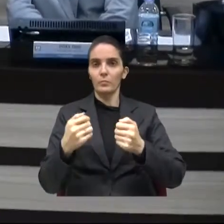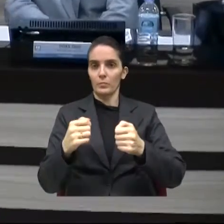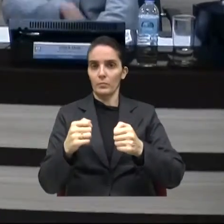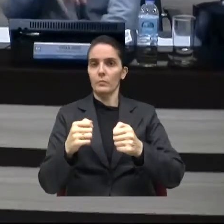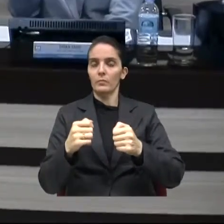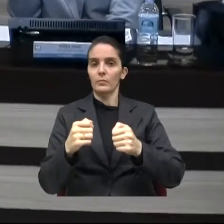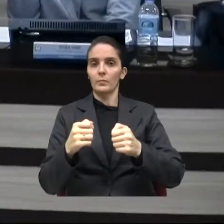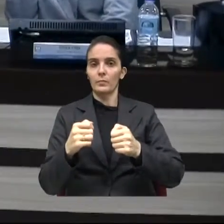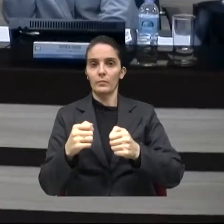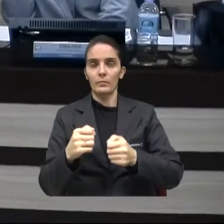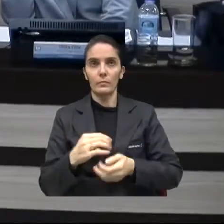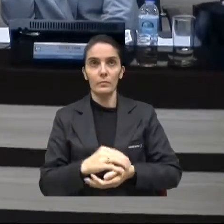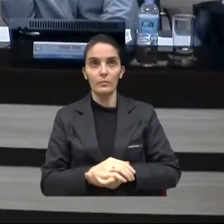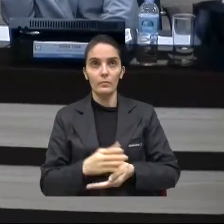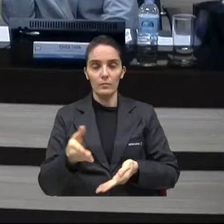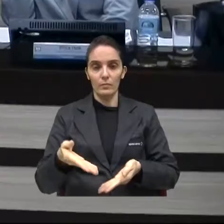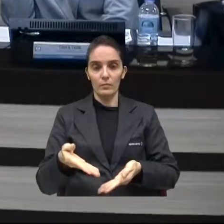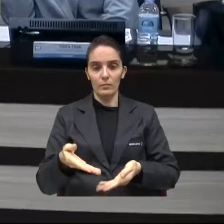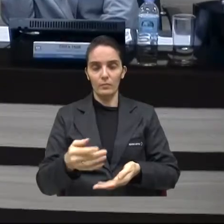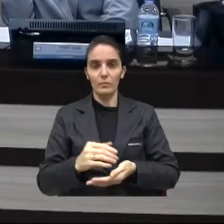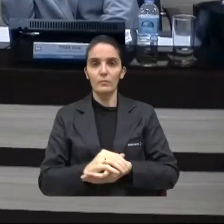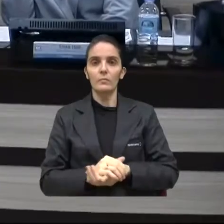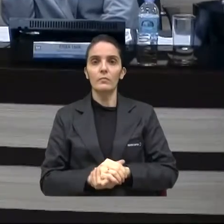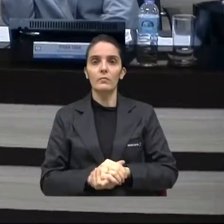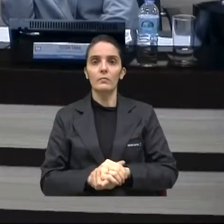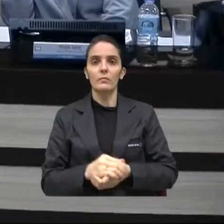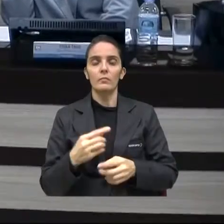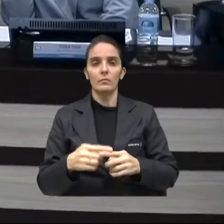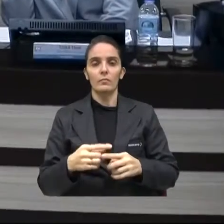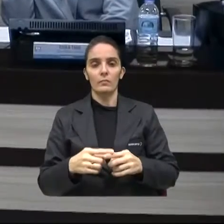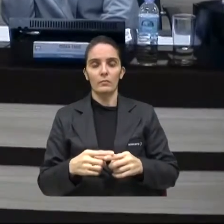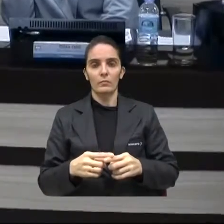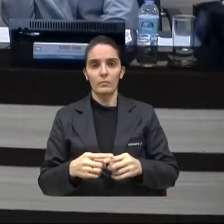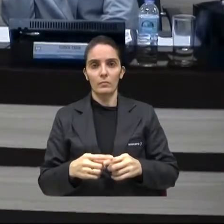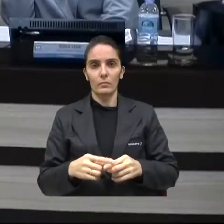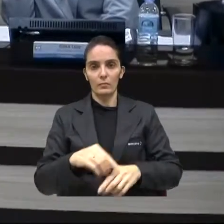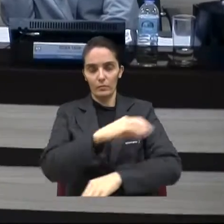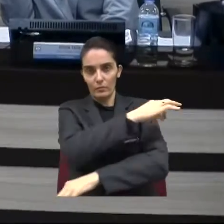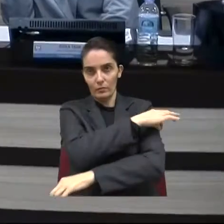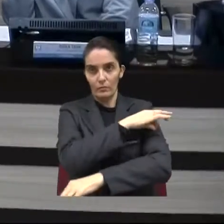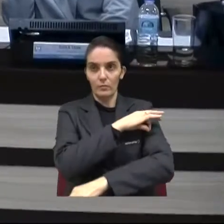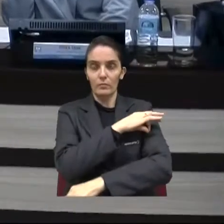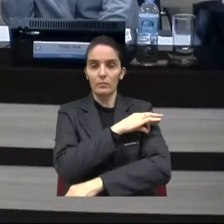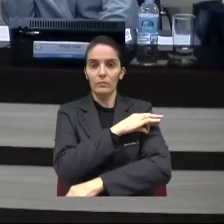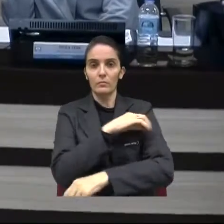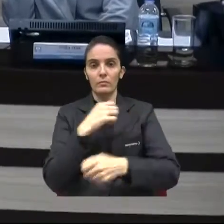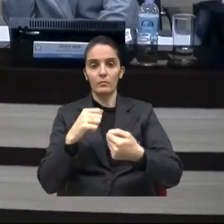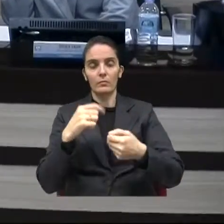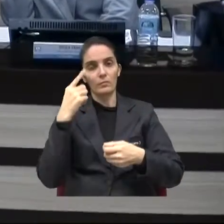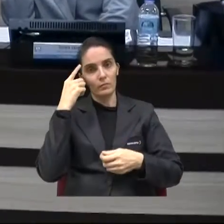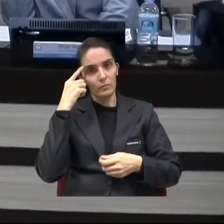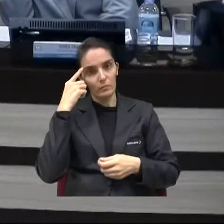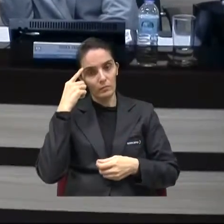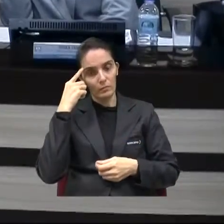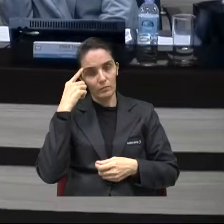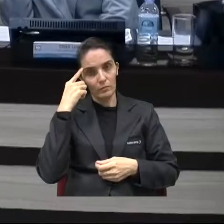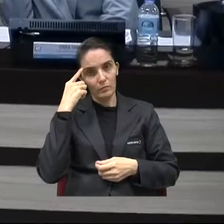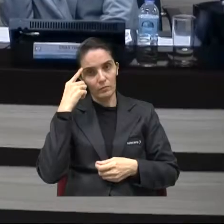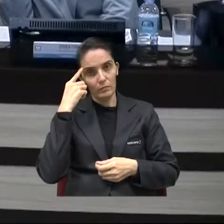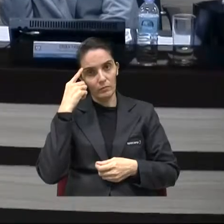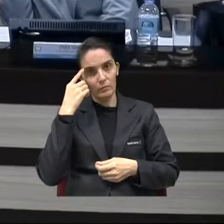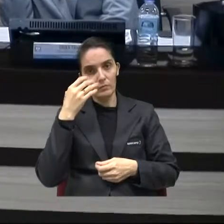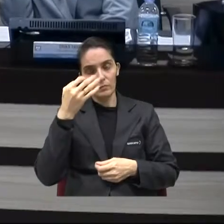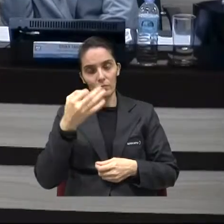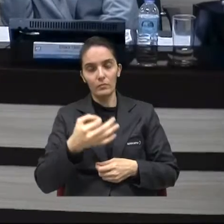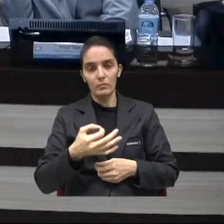não... Estamos aqui agora, porque vai ser feito, né? Mas que o prefeito, então, tenha em mente que nós vamos com certeza, criar